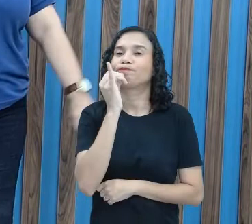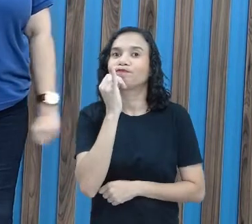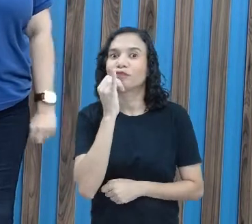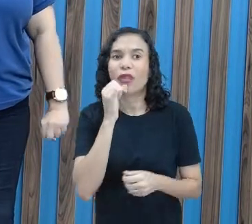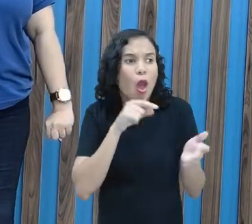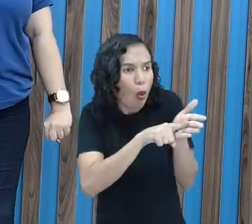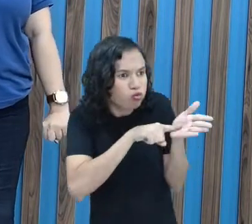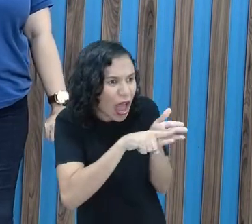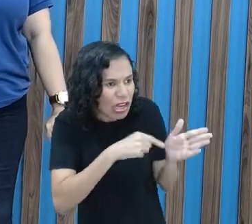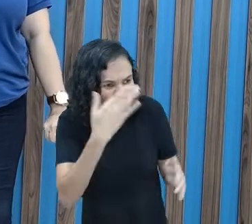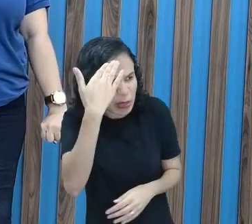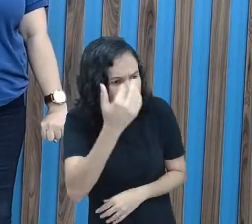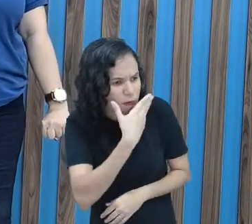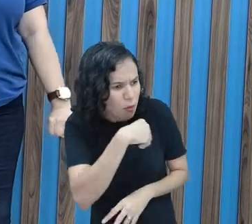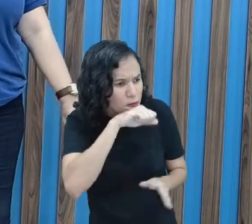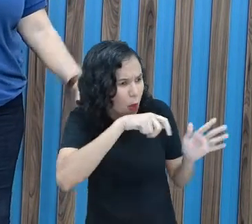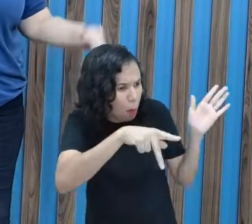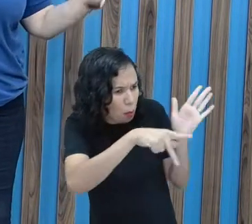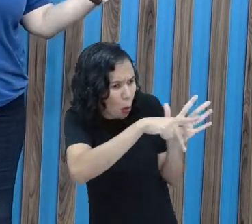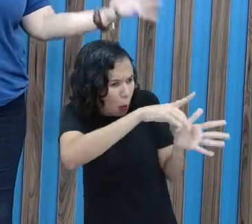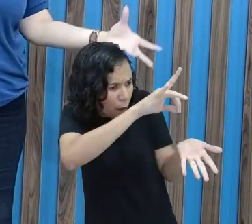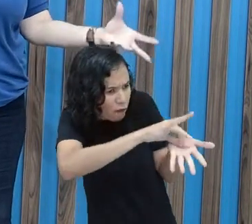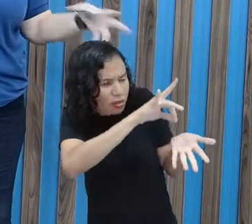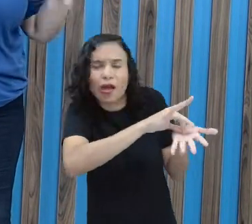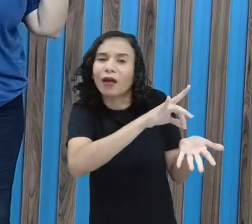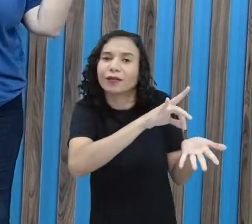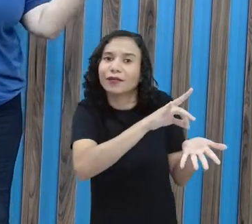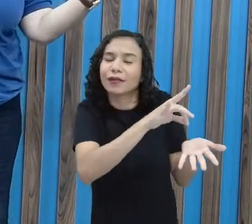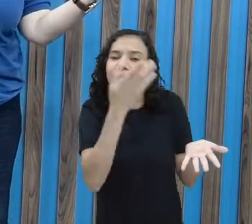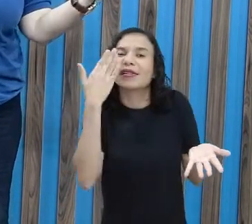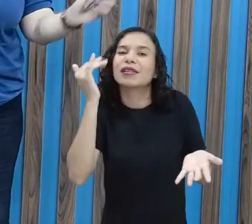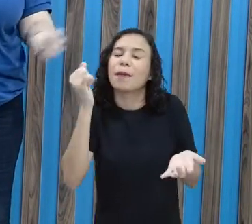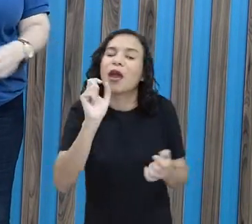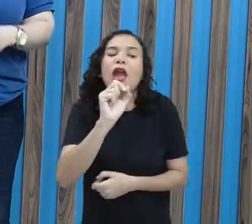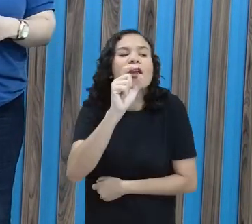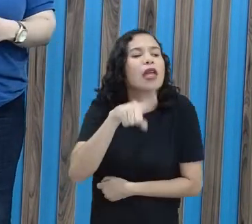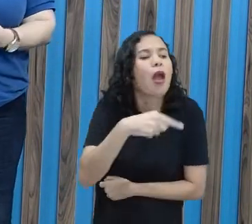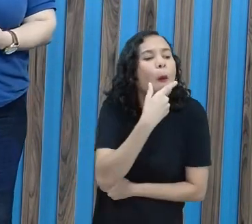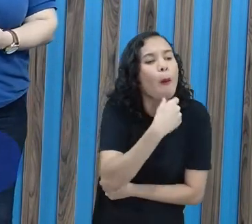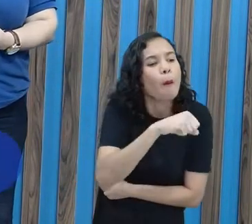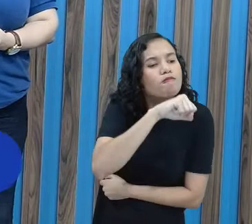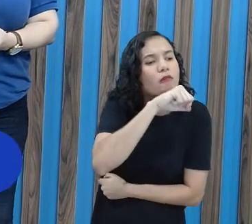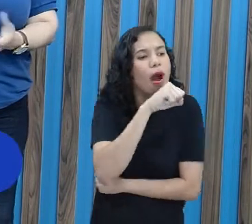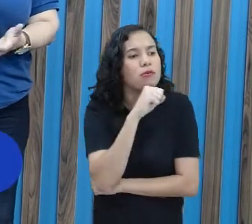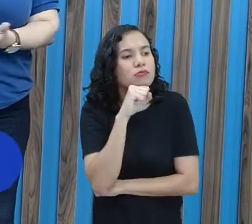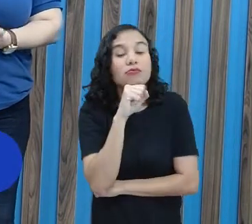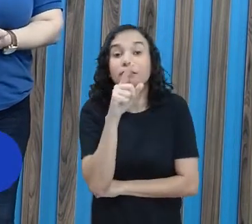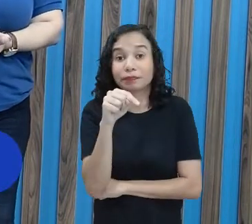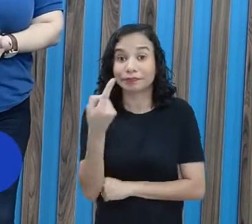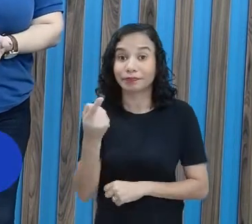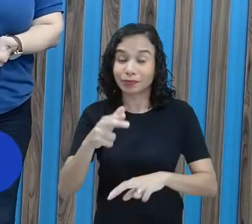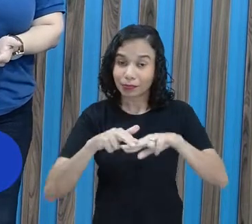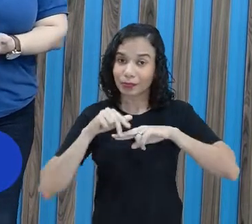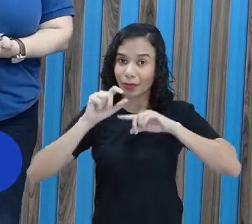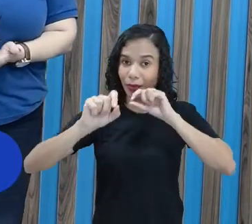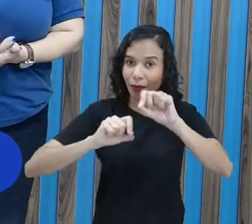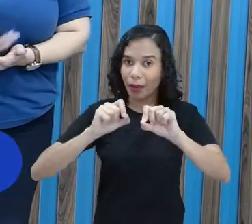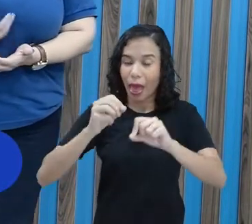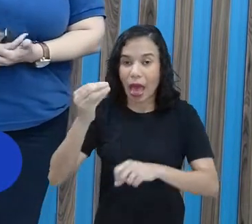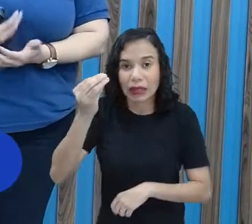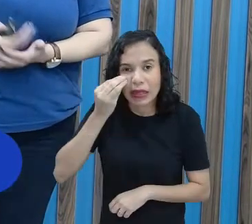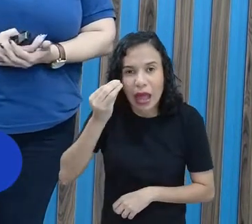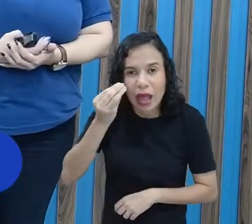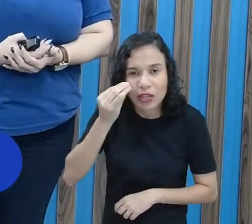de paternidade, né? Nessas situações para saber quem é o pai, né? E tudo mais. Então, gente, teste